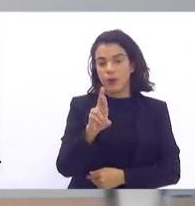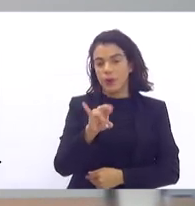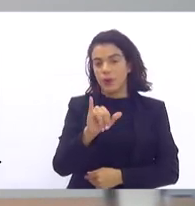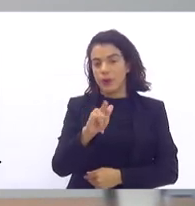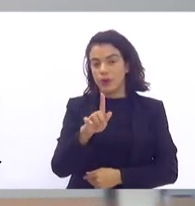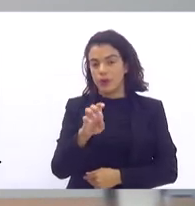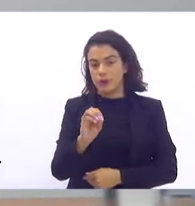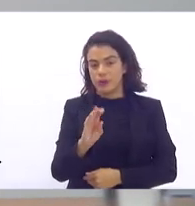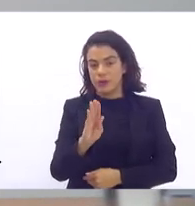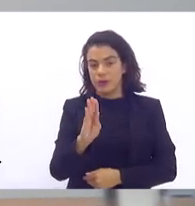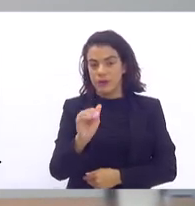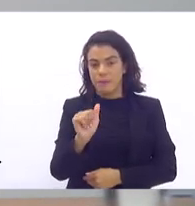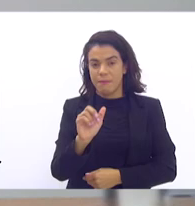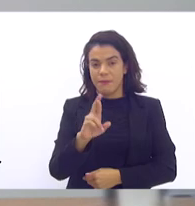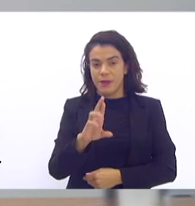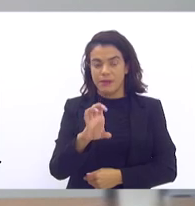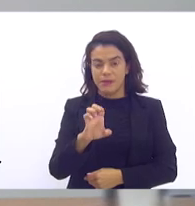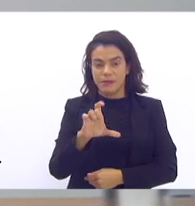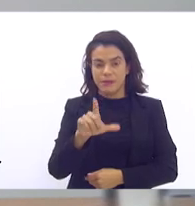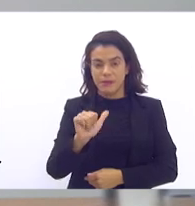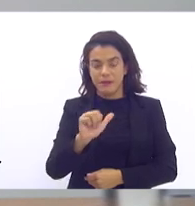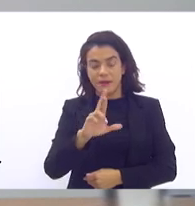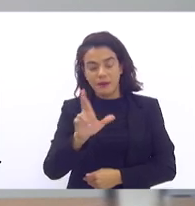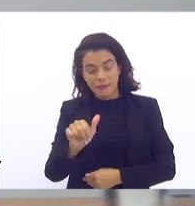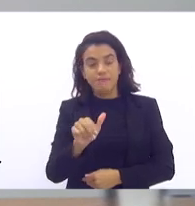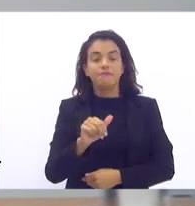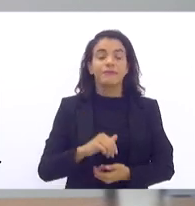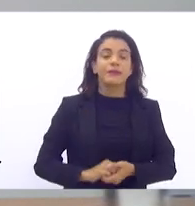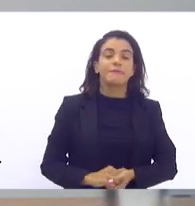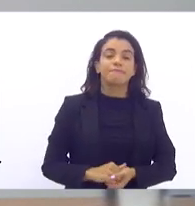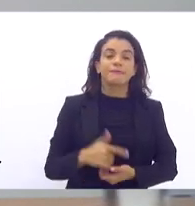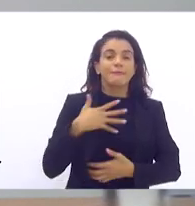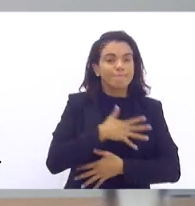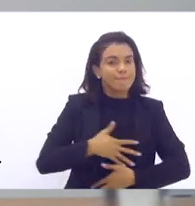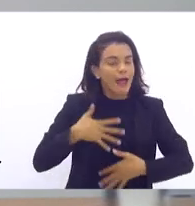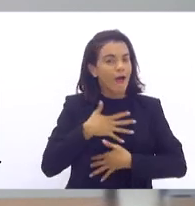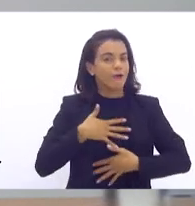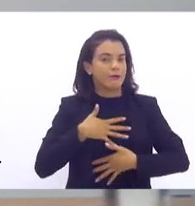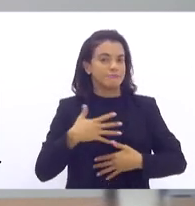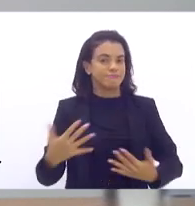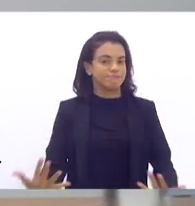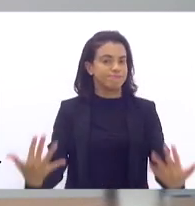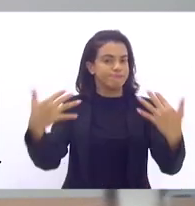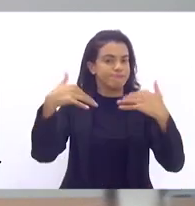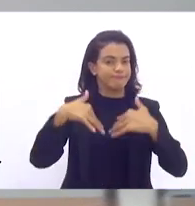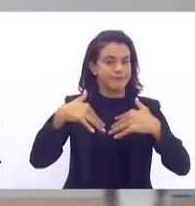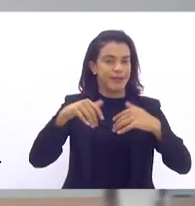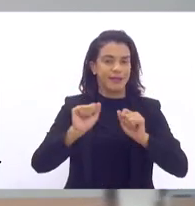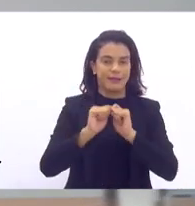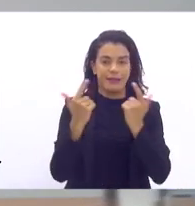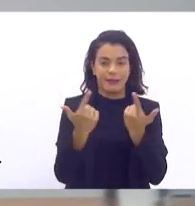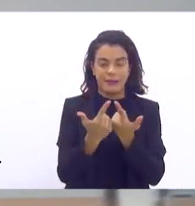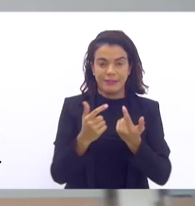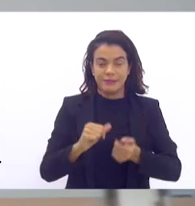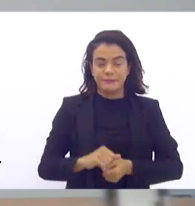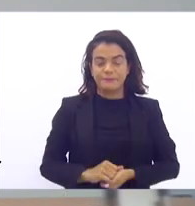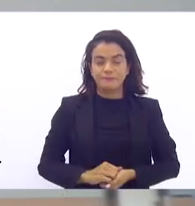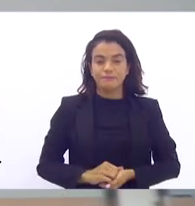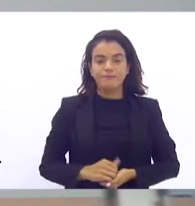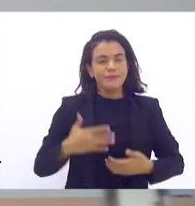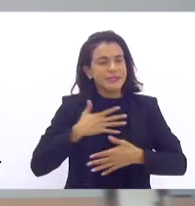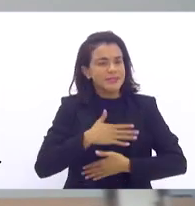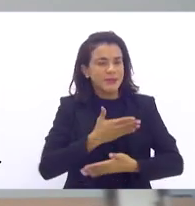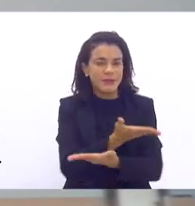que nos dá essa oportunidade de fazer seminário aqui na Assembleia Legislativa e o deputado André Corrêa então quero